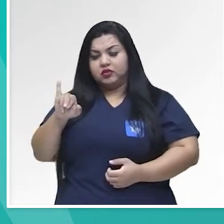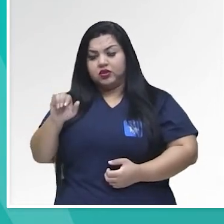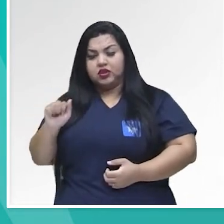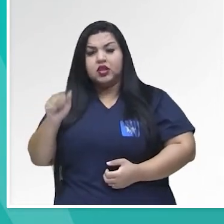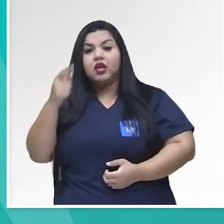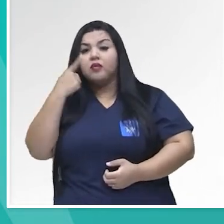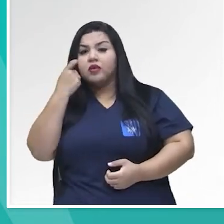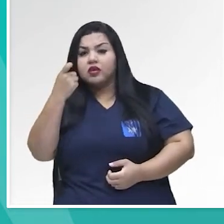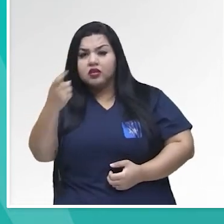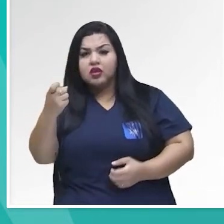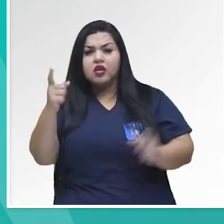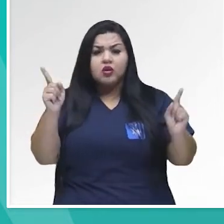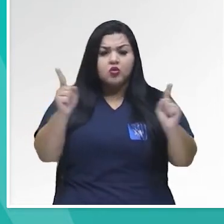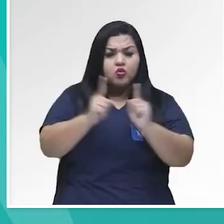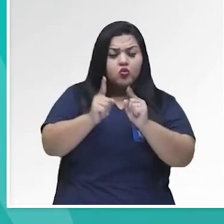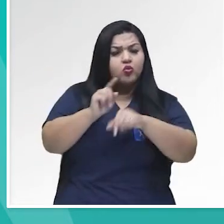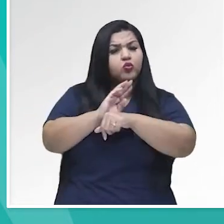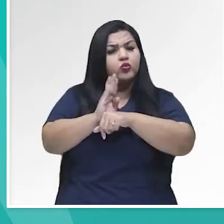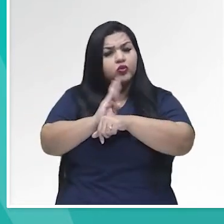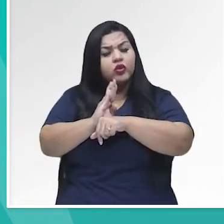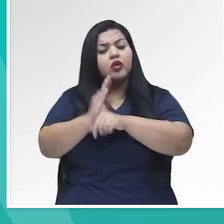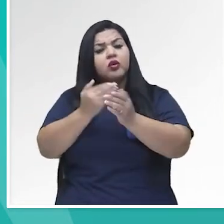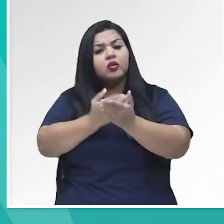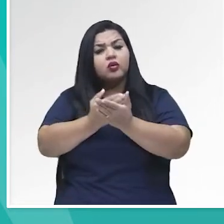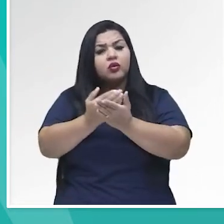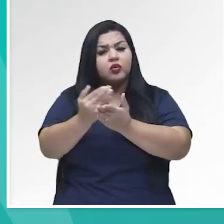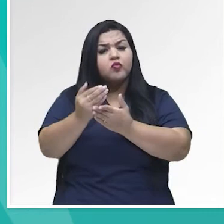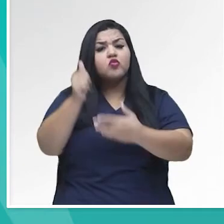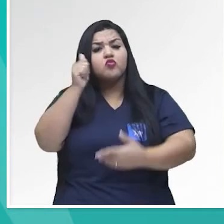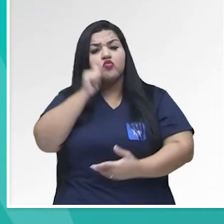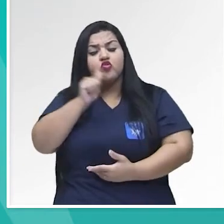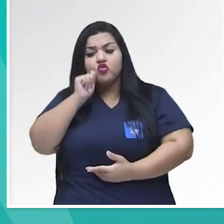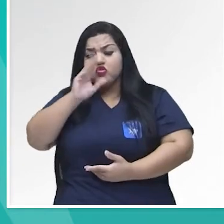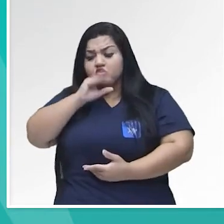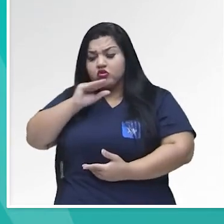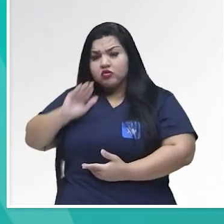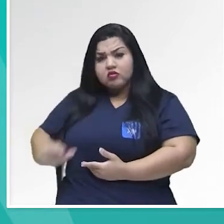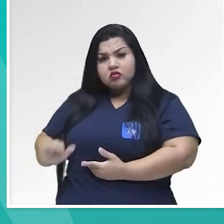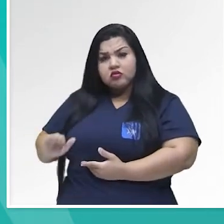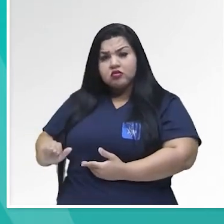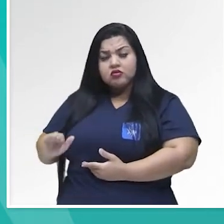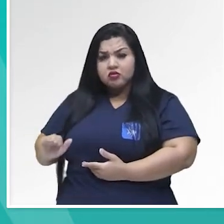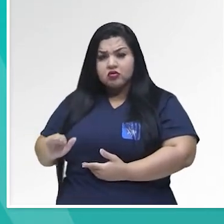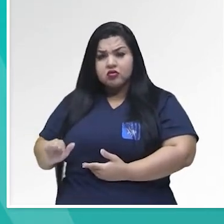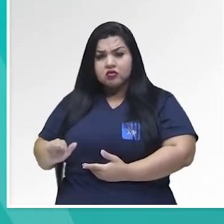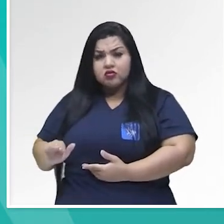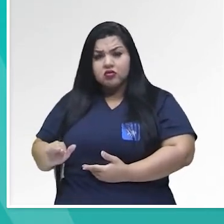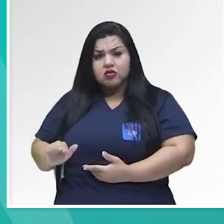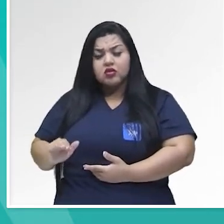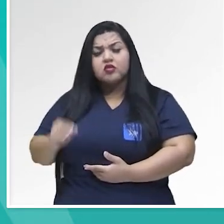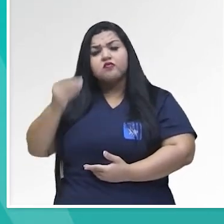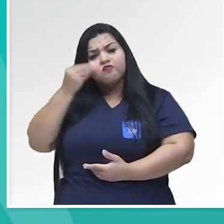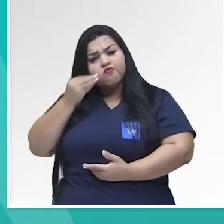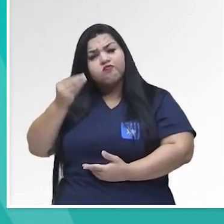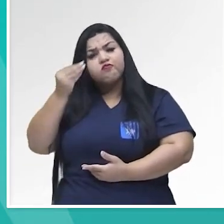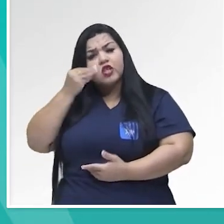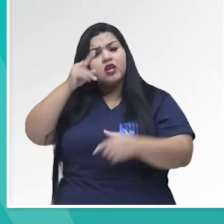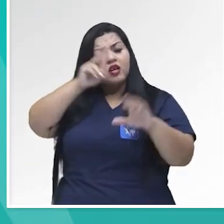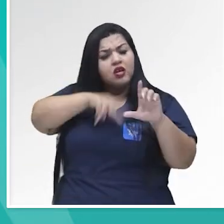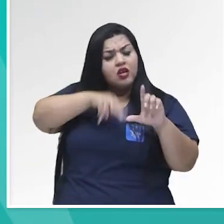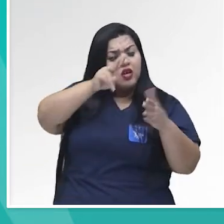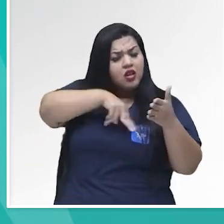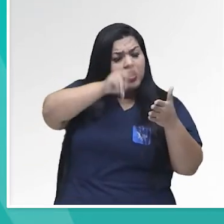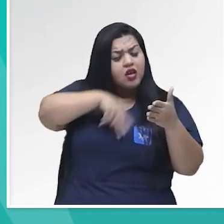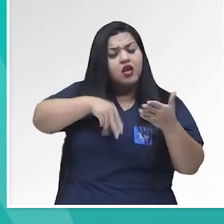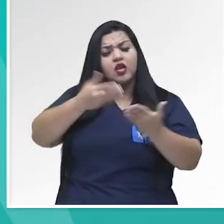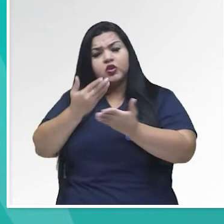um curta-metragem que começa com uma menina que está tentando ler, está tentando estudar,